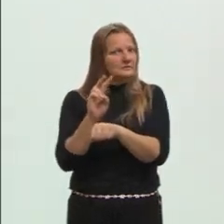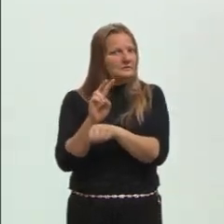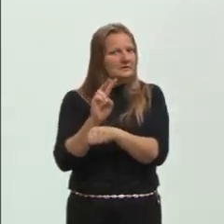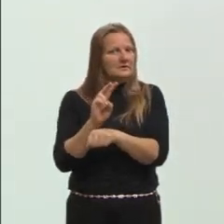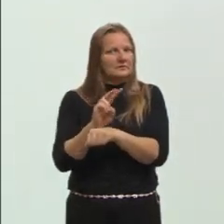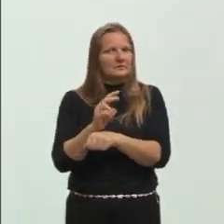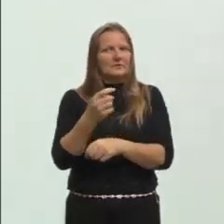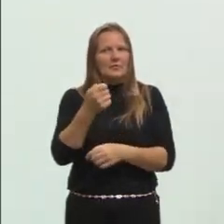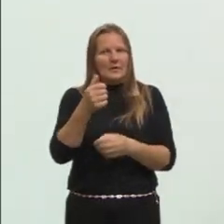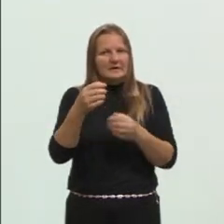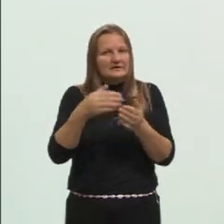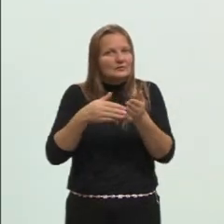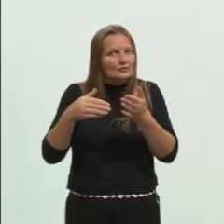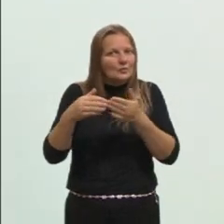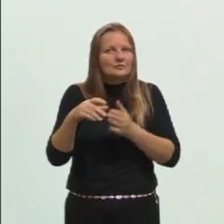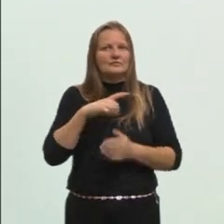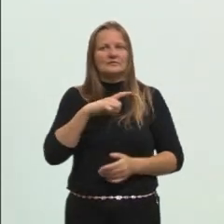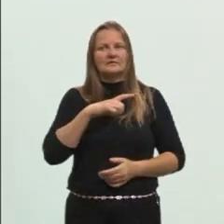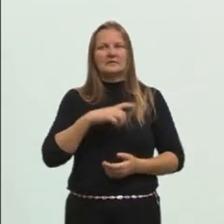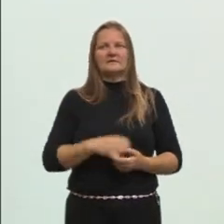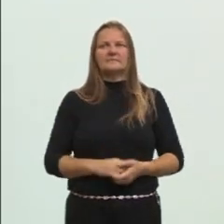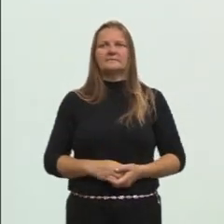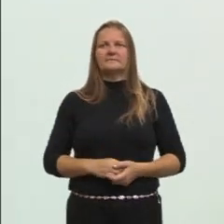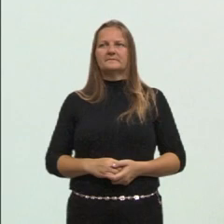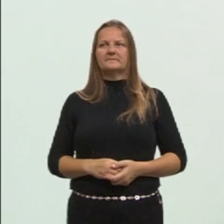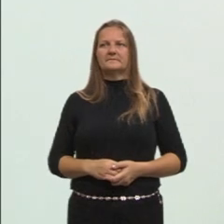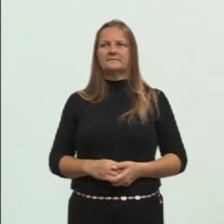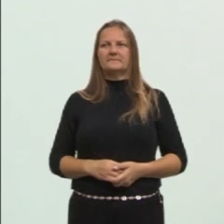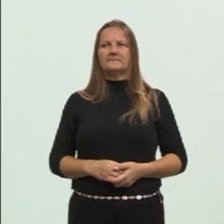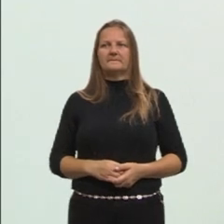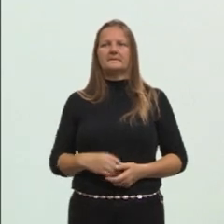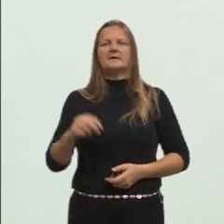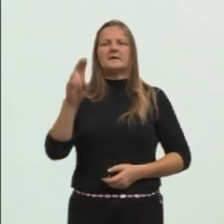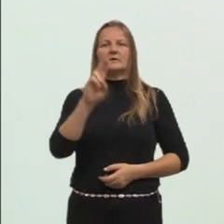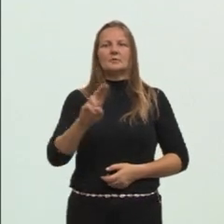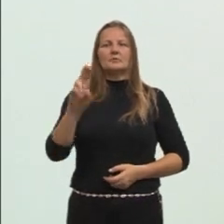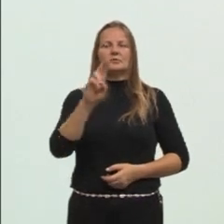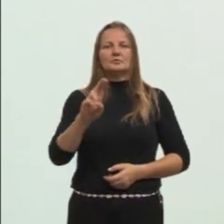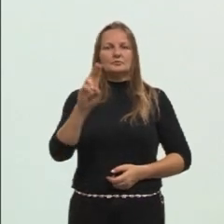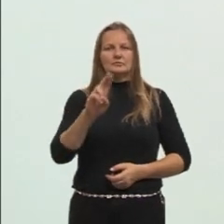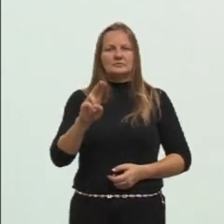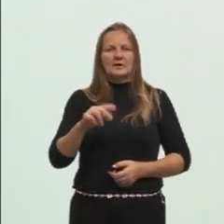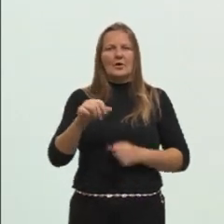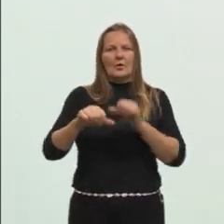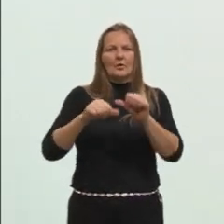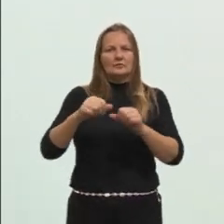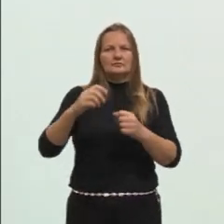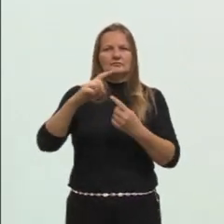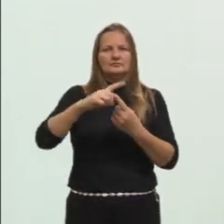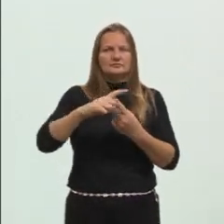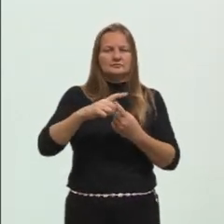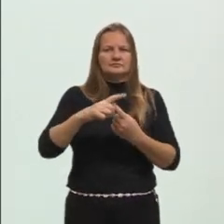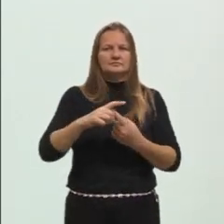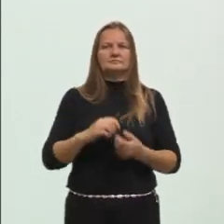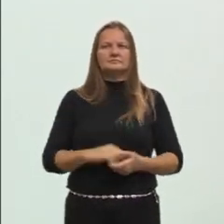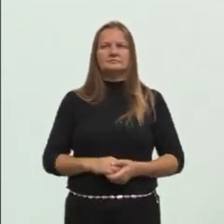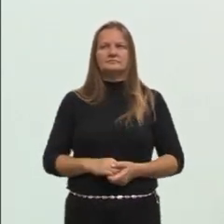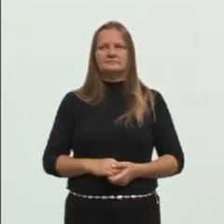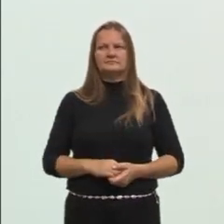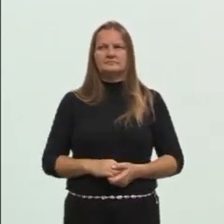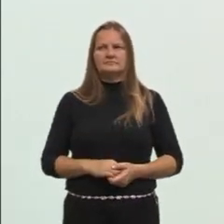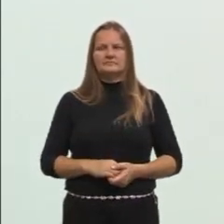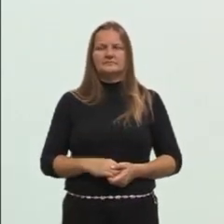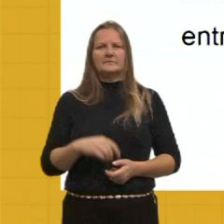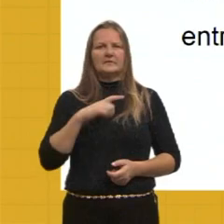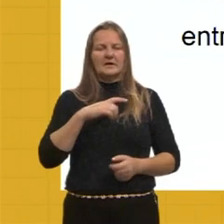a maioria acho né E aí também usar né trocar por outros tipos de vidro claro que todos têm o seu